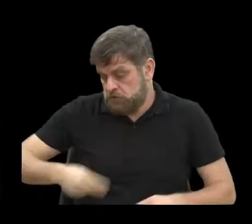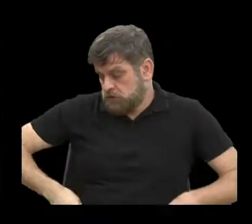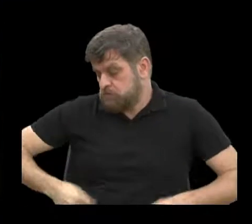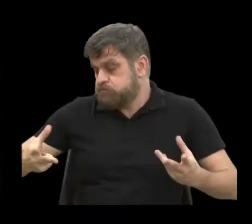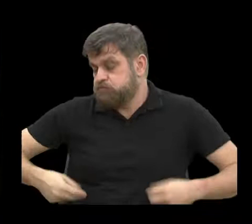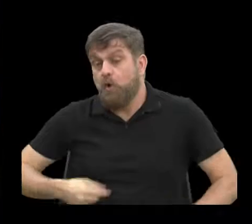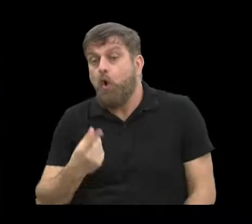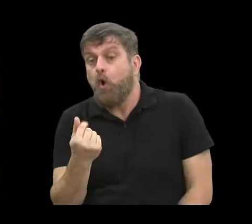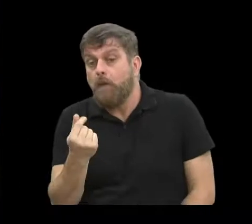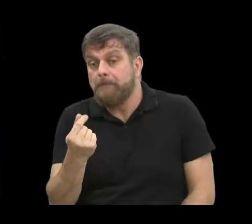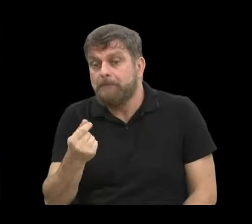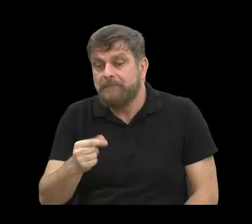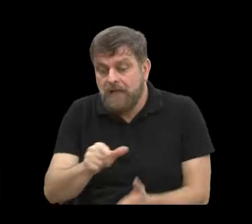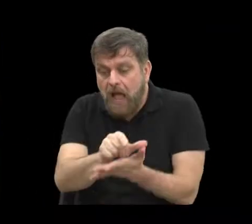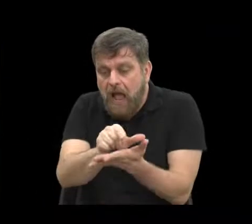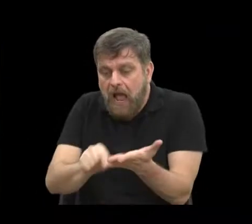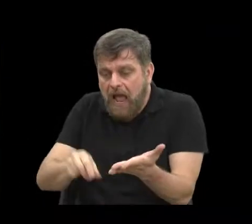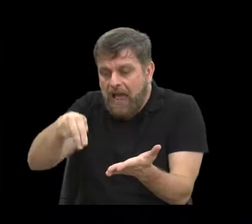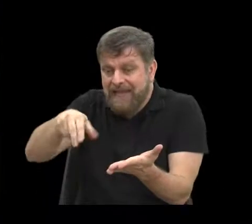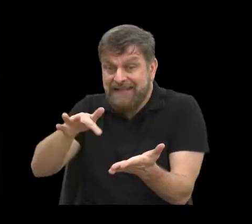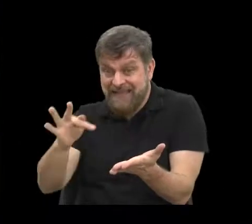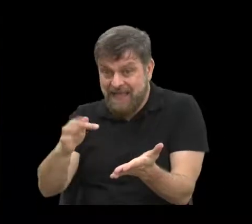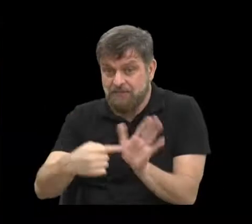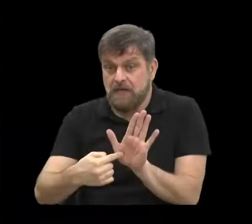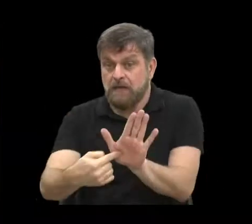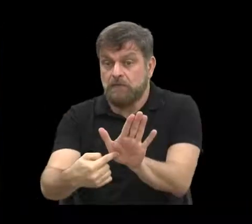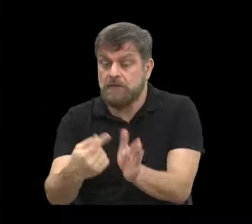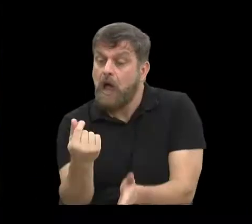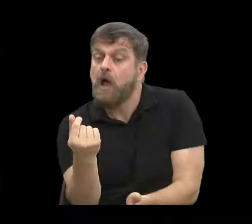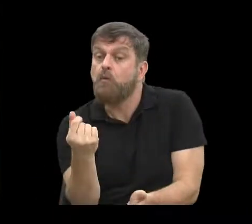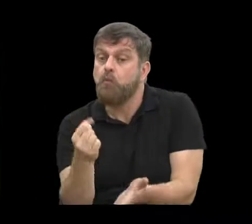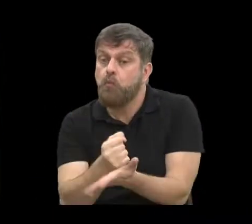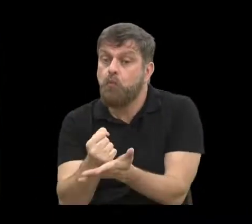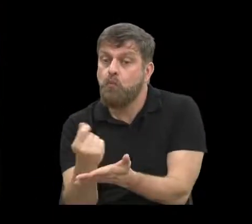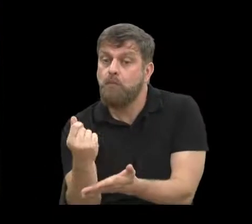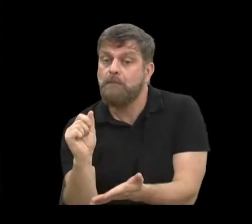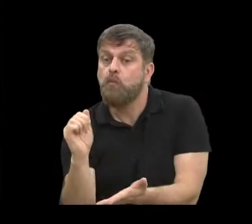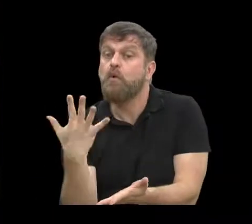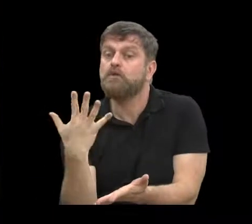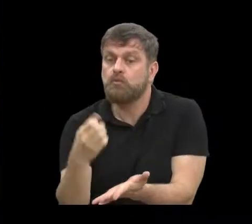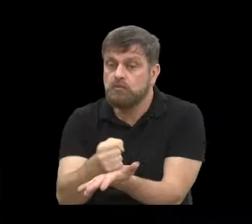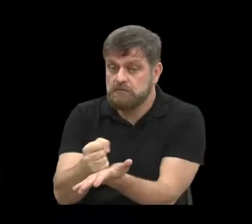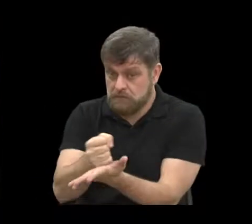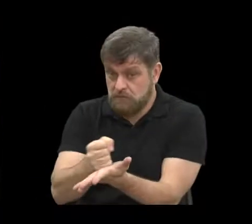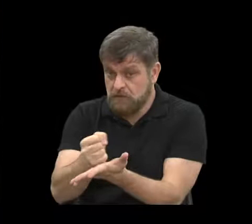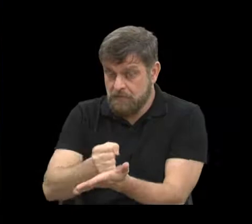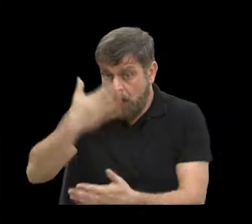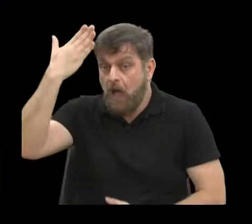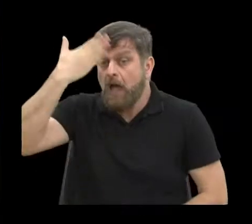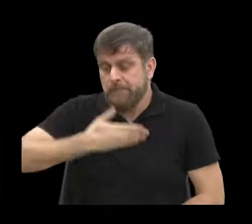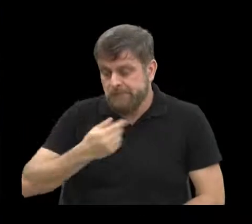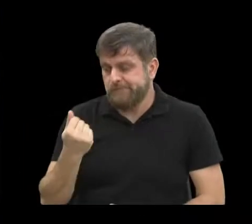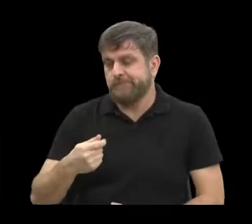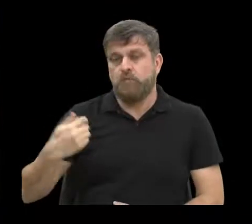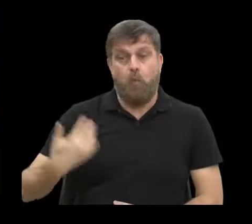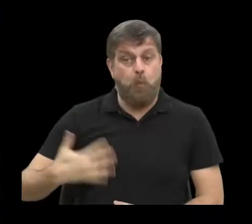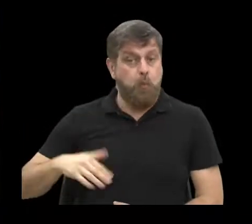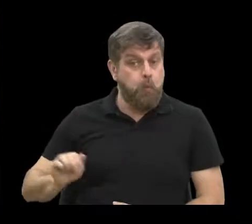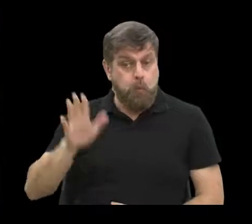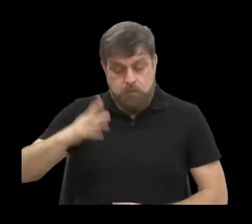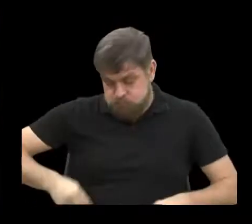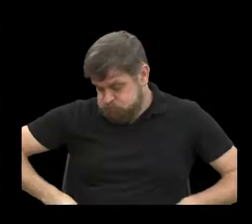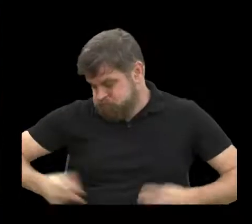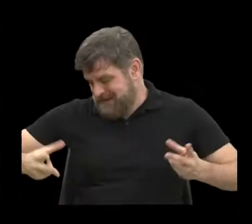é a nota fiscal mesmo. No caso do medicamento, a nota fiscal lá da farmácia, atestando o quanto que é gasto com